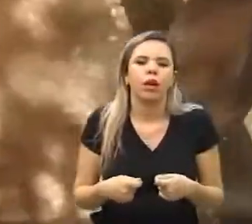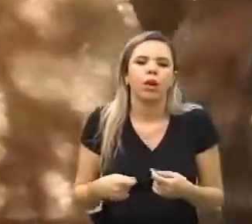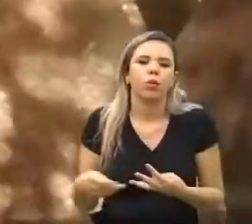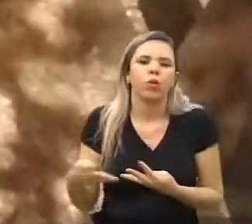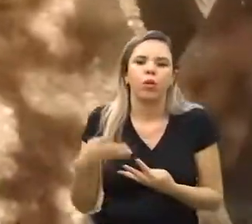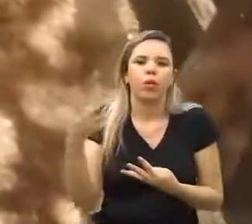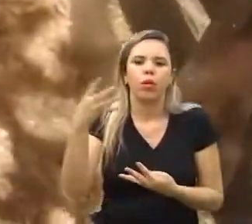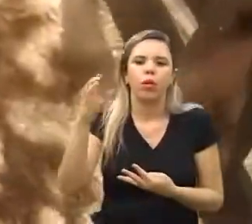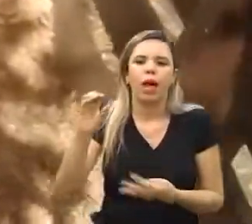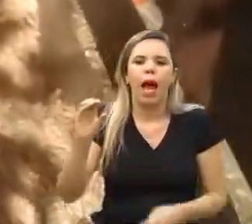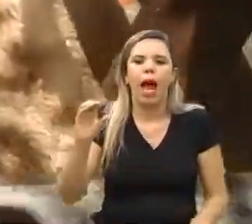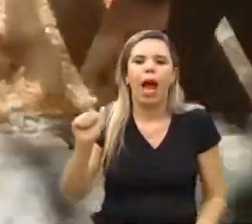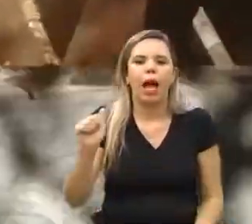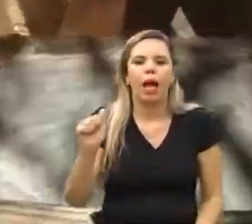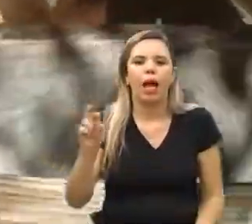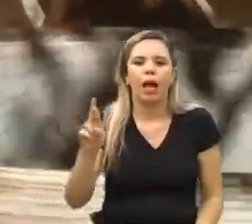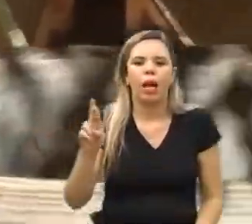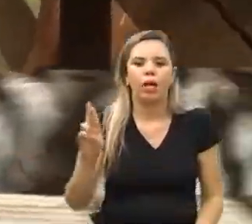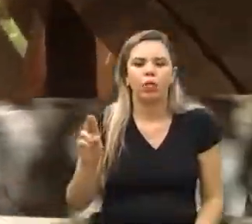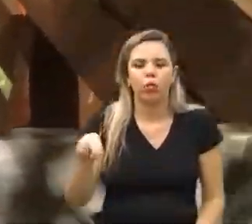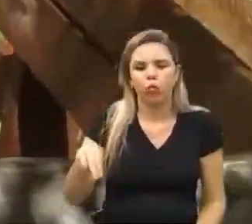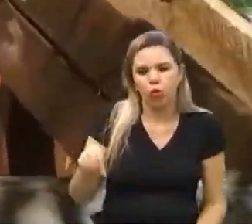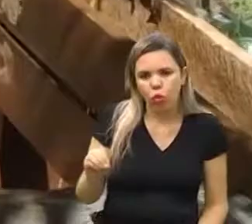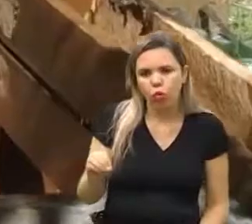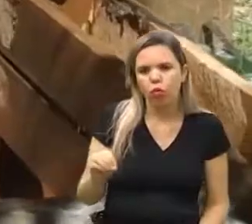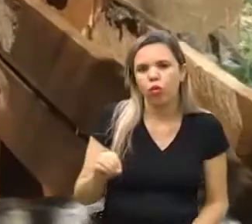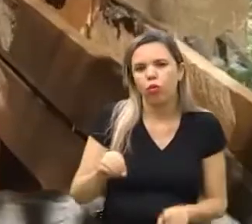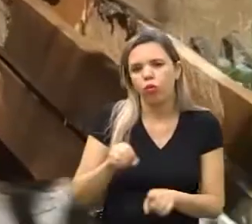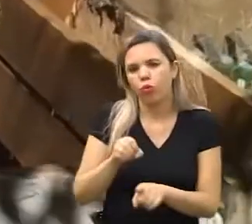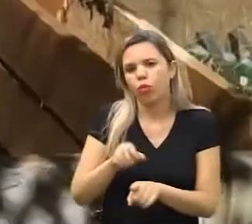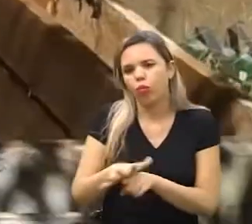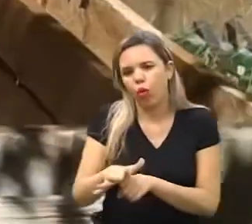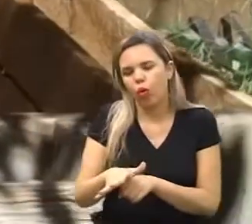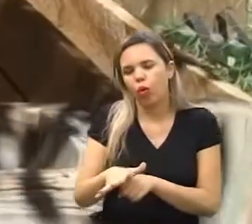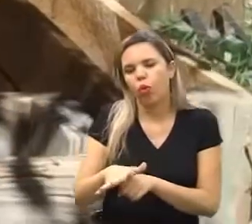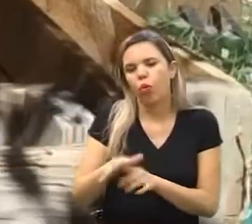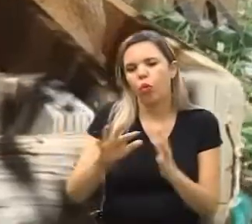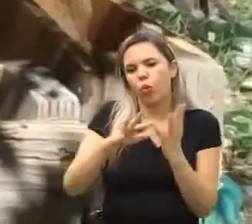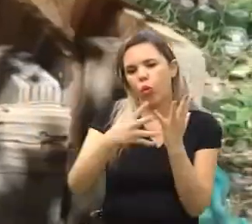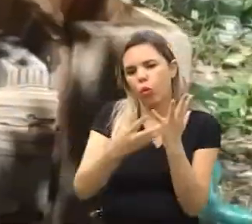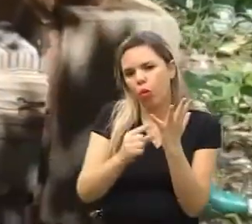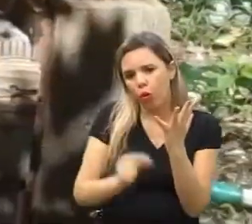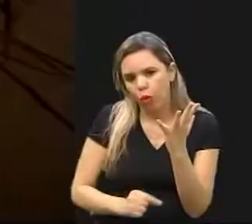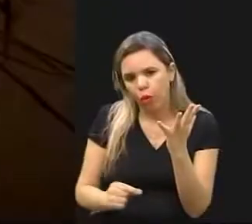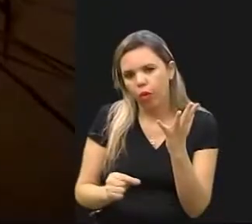para acontecer. E o que é carbono? É serragem, é folha seca,